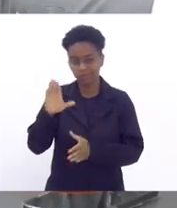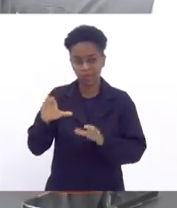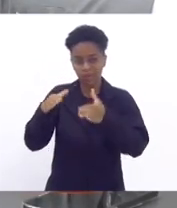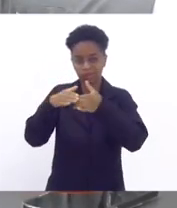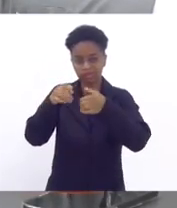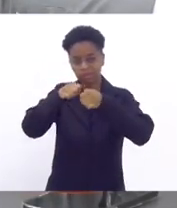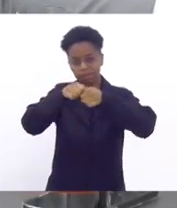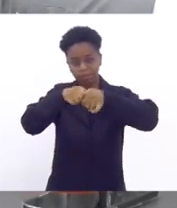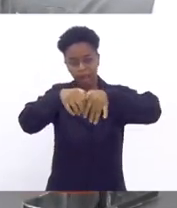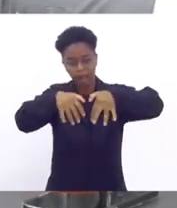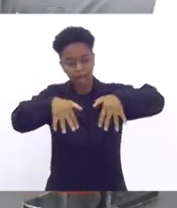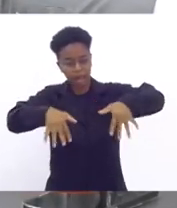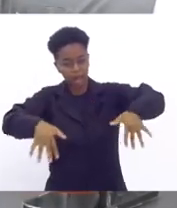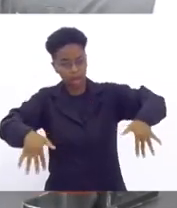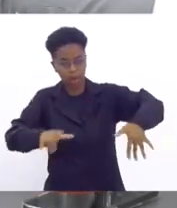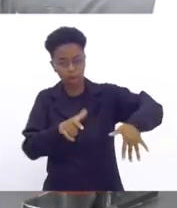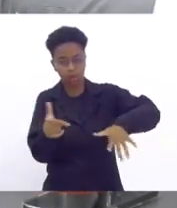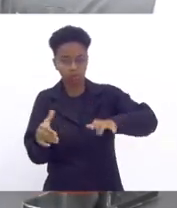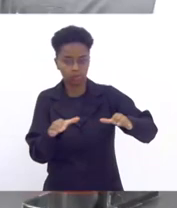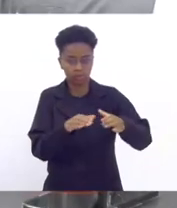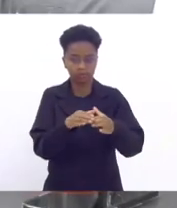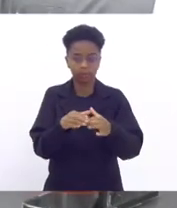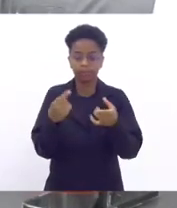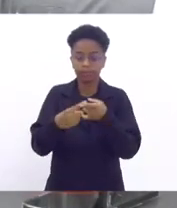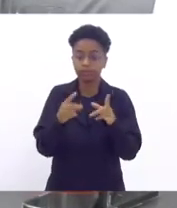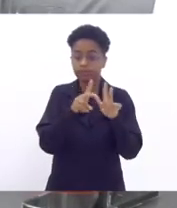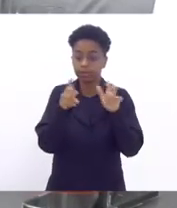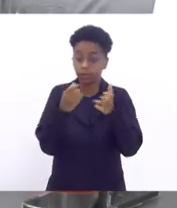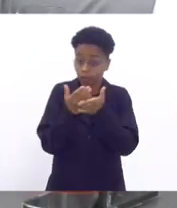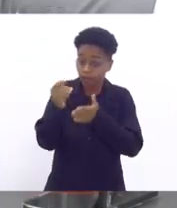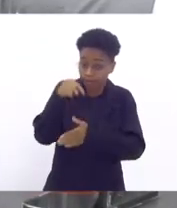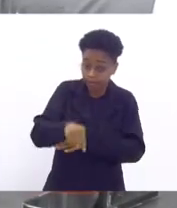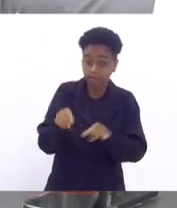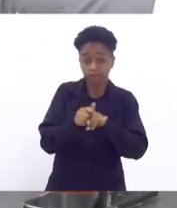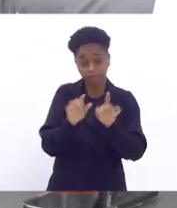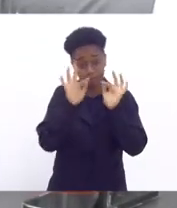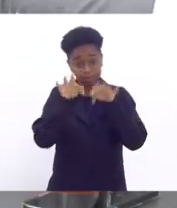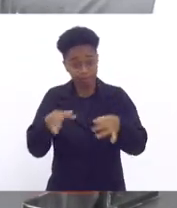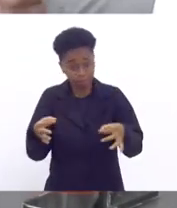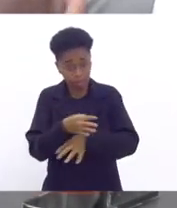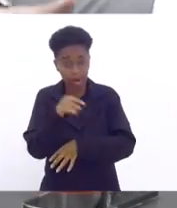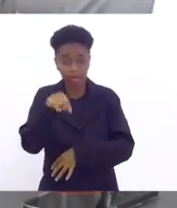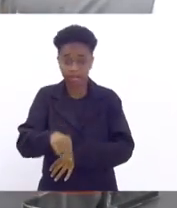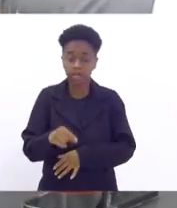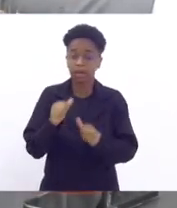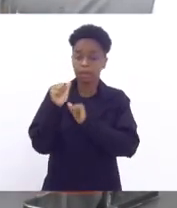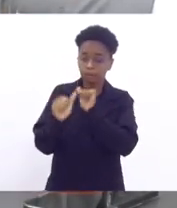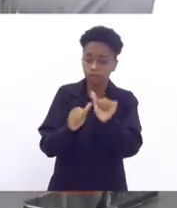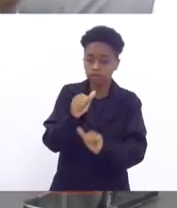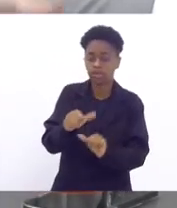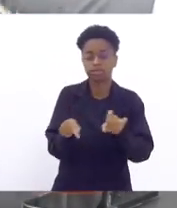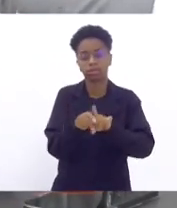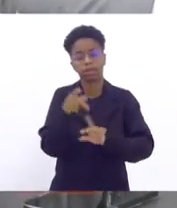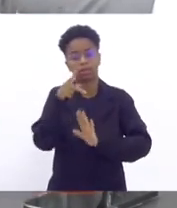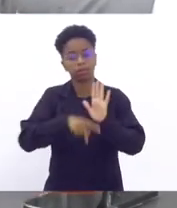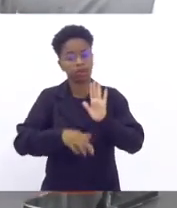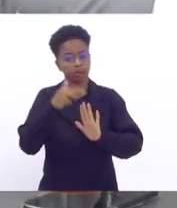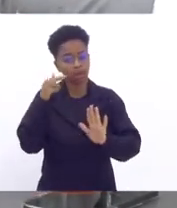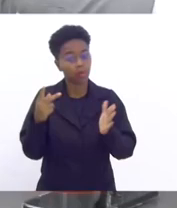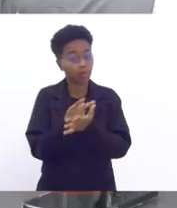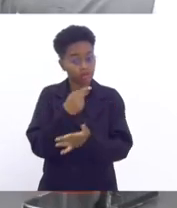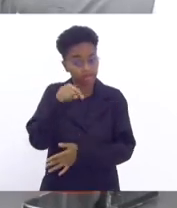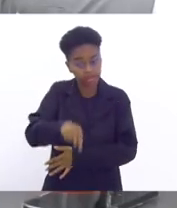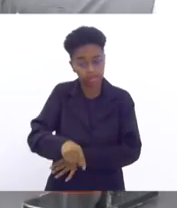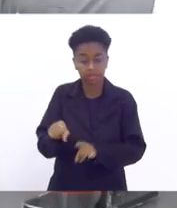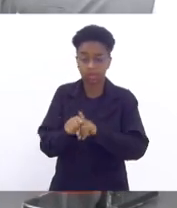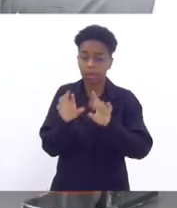temas passam e iniciam e terminam na ccj os projetos de resolução acontecem aqui as discussões de mudança do próprio Regimento acontecem aqui como